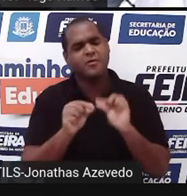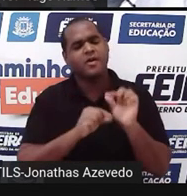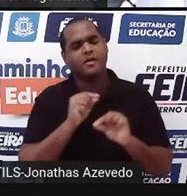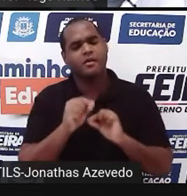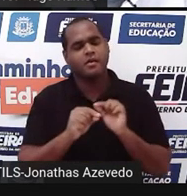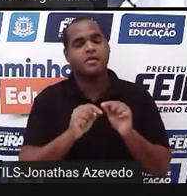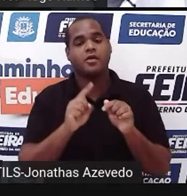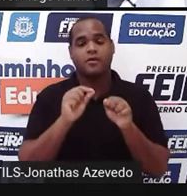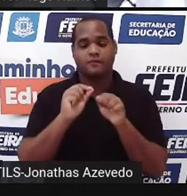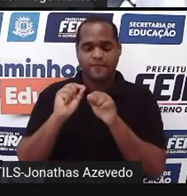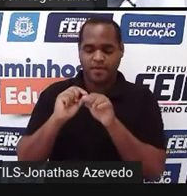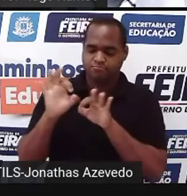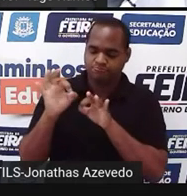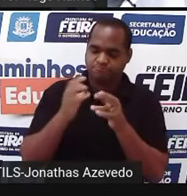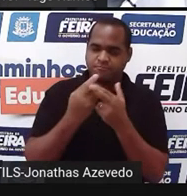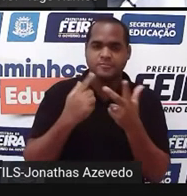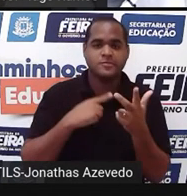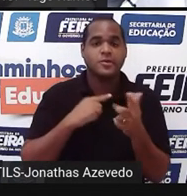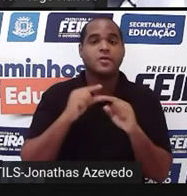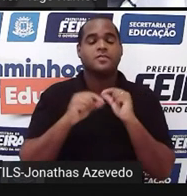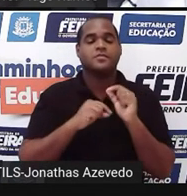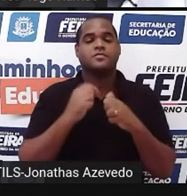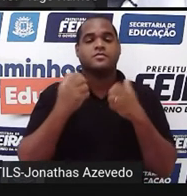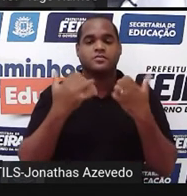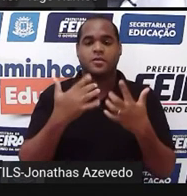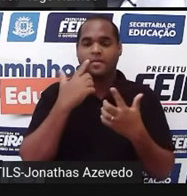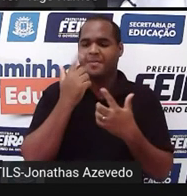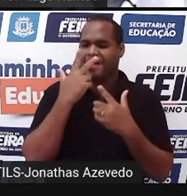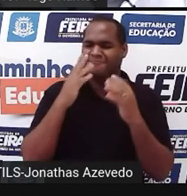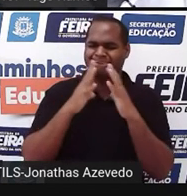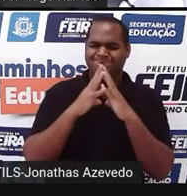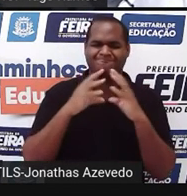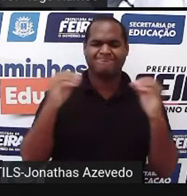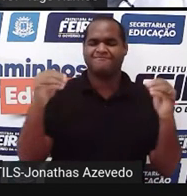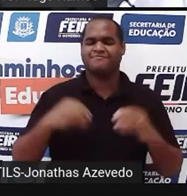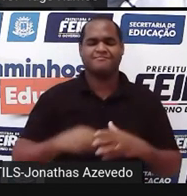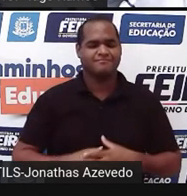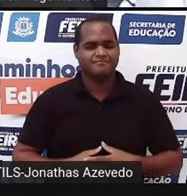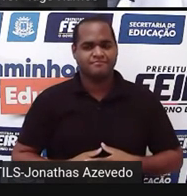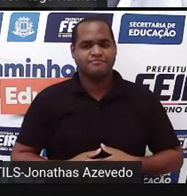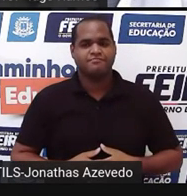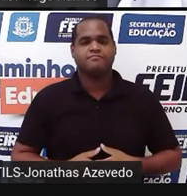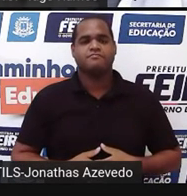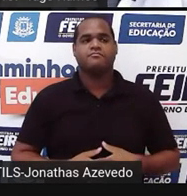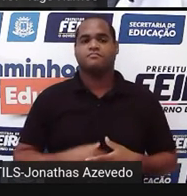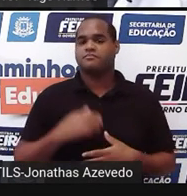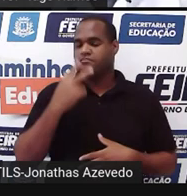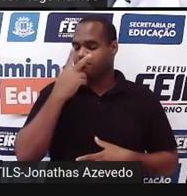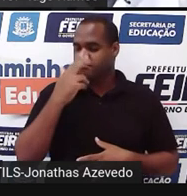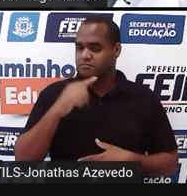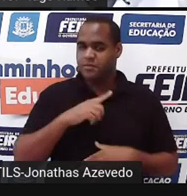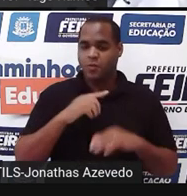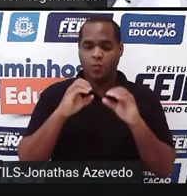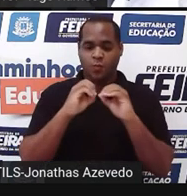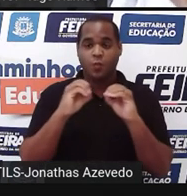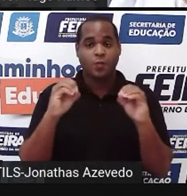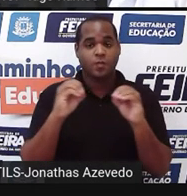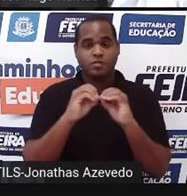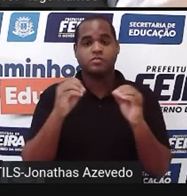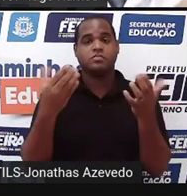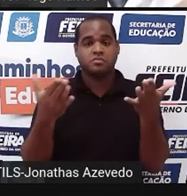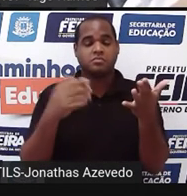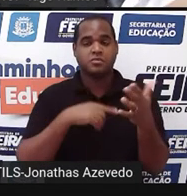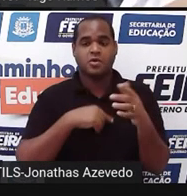é fazer com que uma das incógnitas desapareça é fazer com quiserem uma das incógnitas